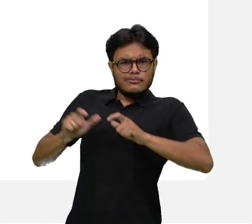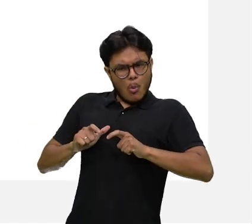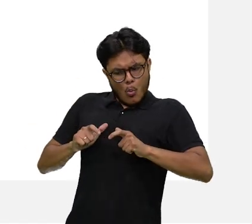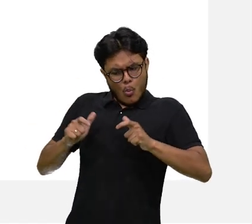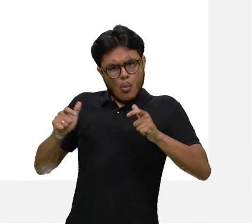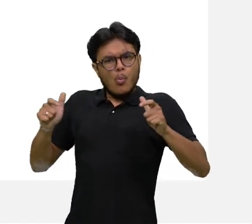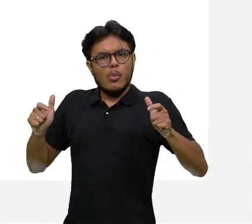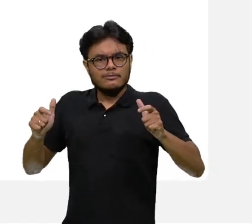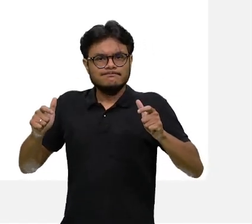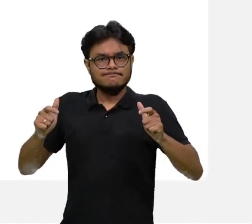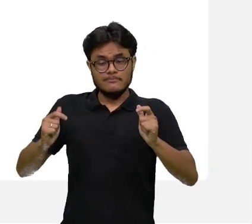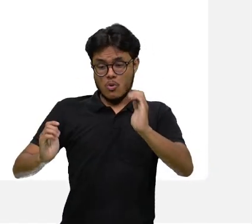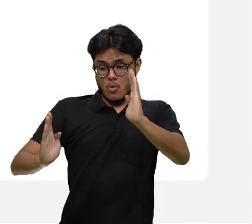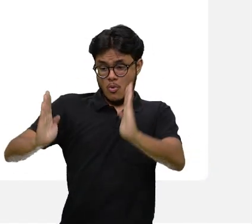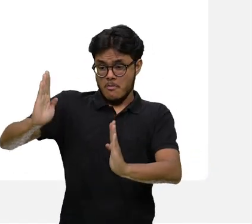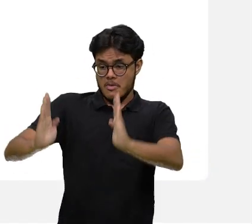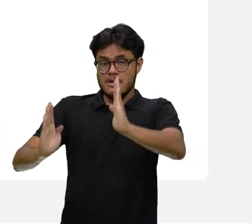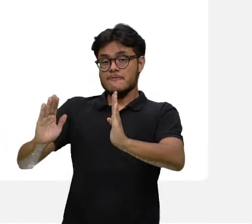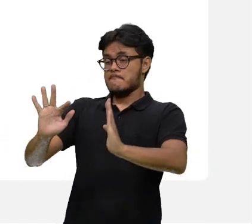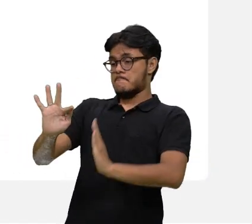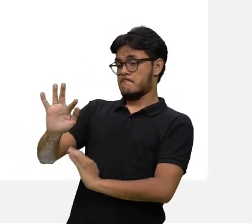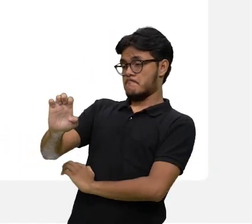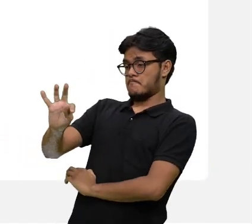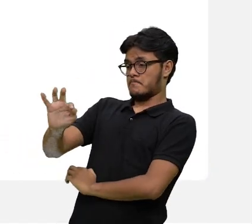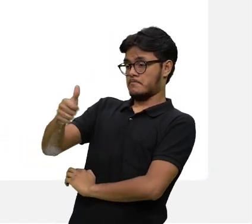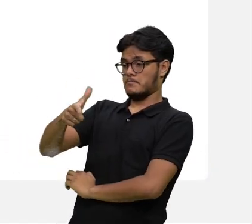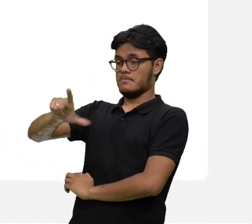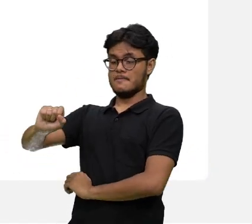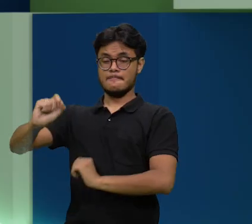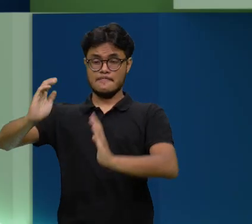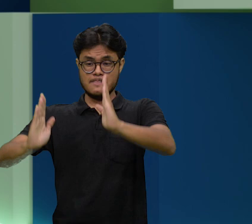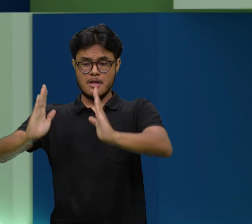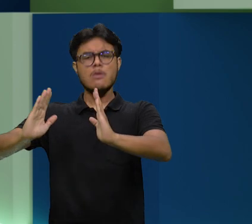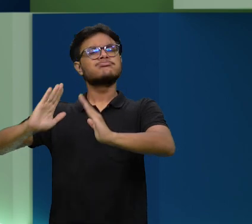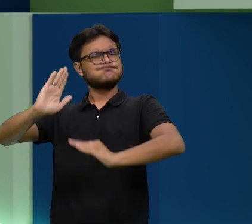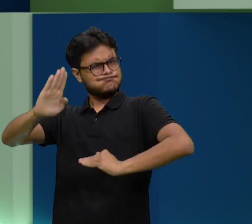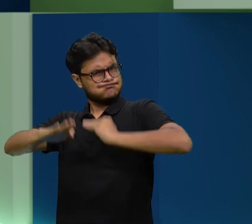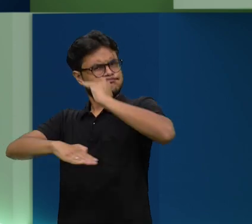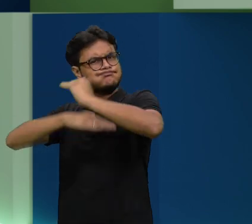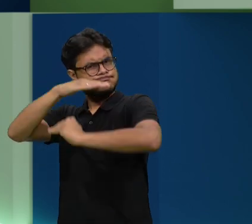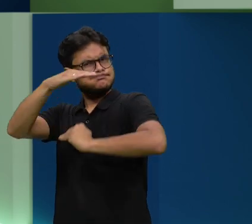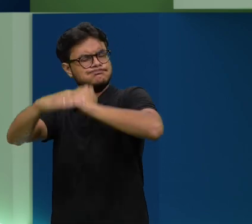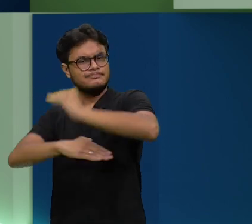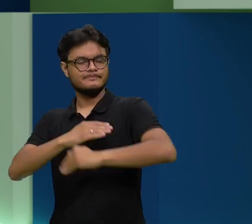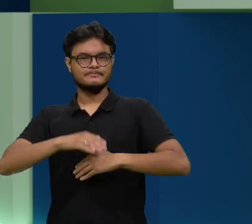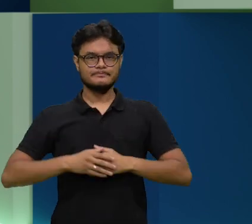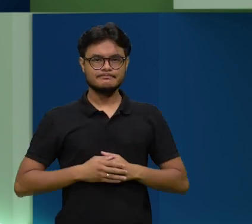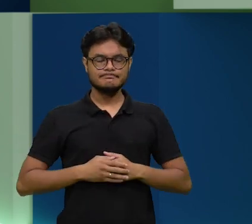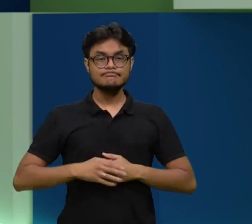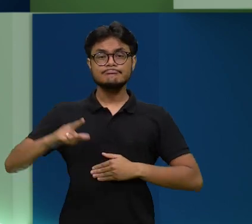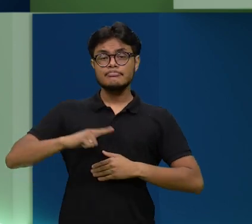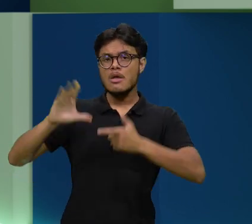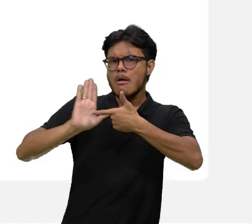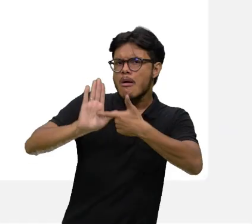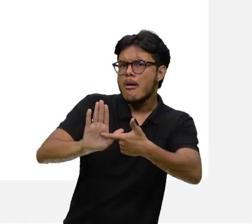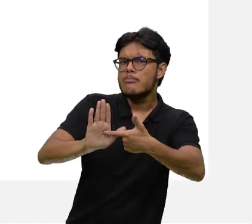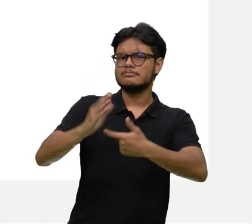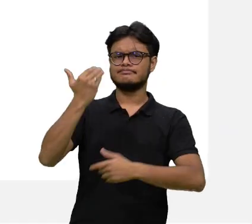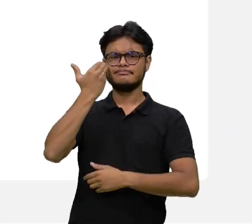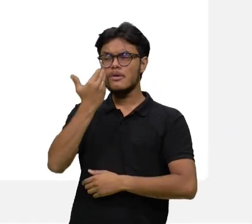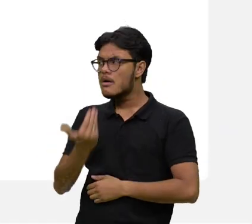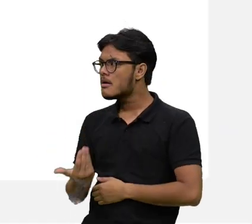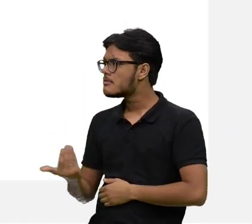fetal é justamente a fase de crescimento. Então, não esqueça desse detalhe. Você está vendo aí nessa imagem que eu coloquei aí